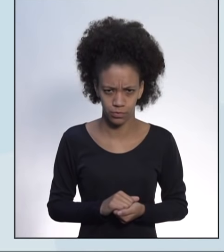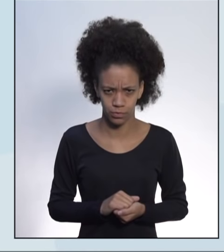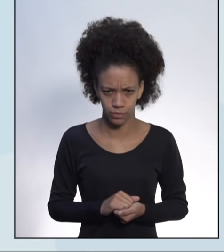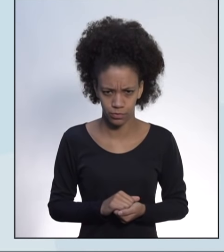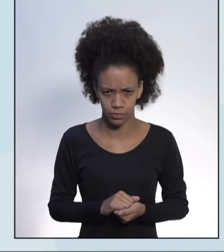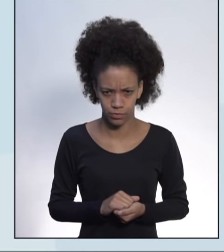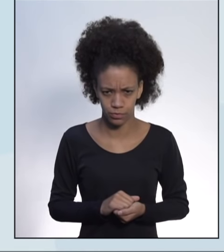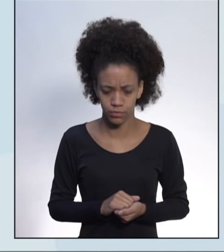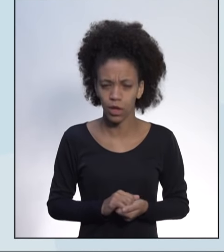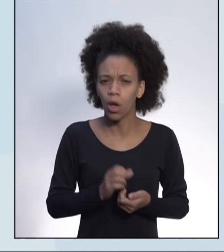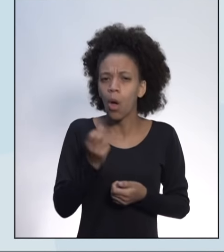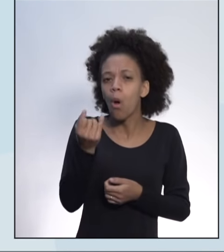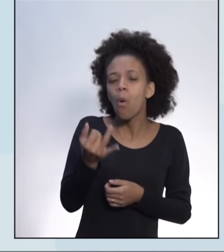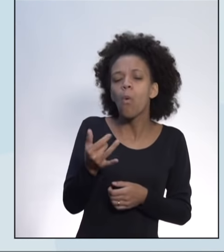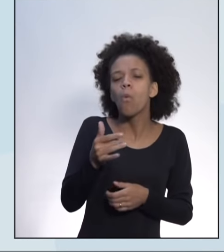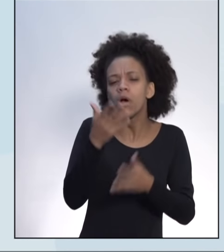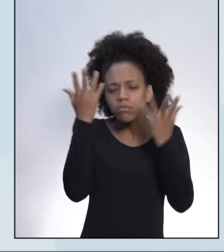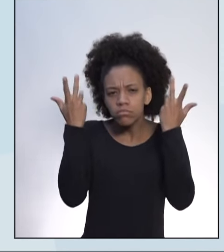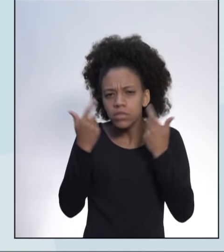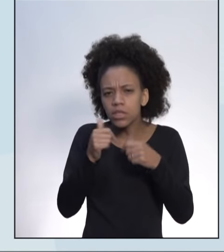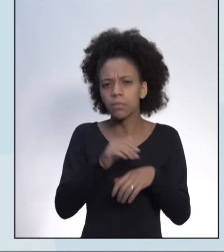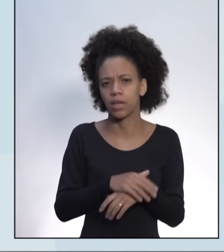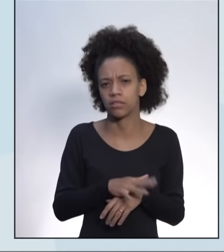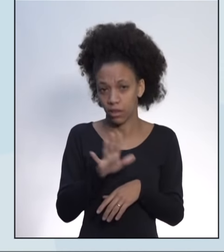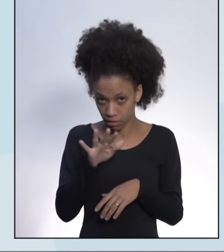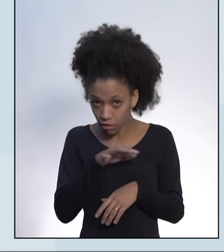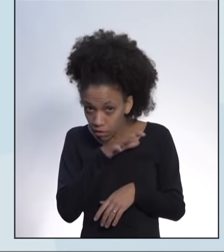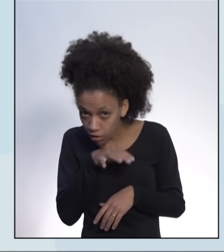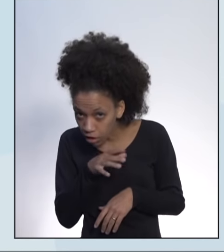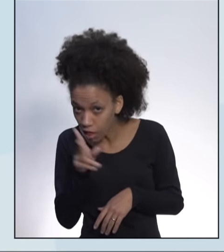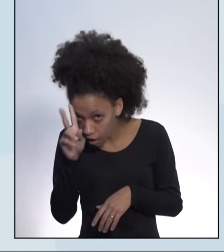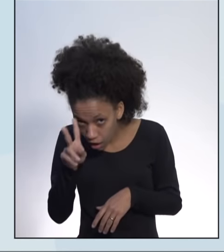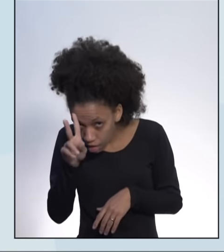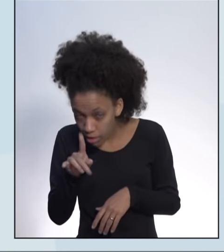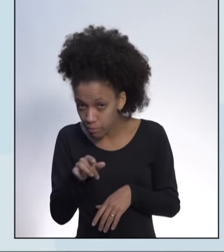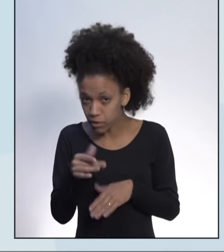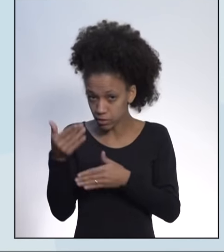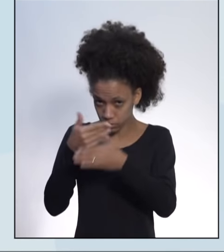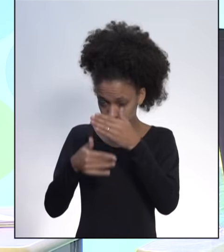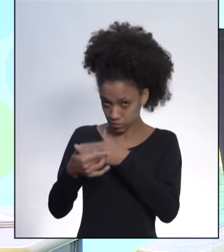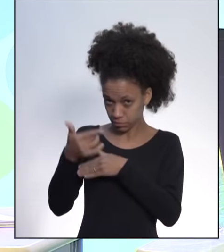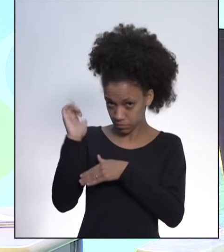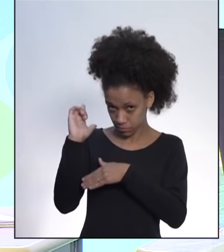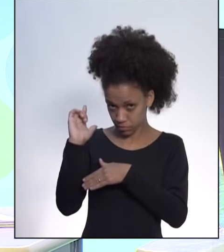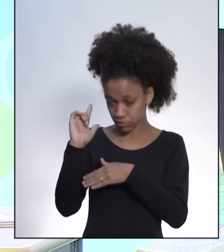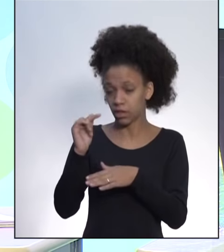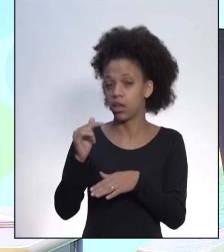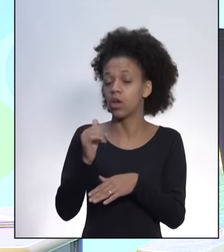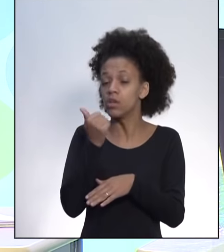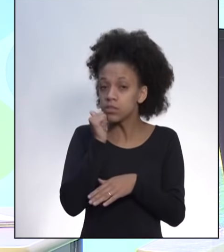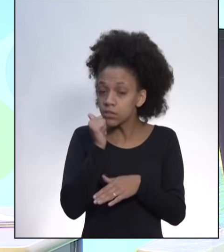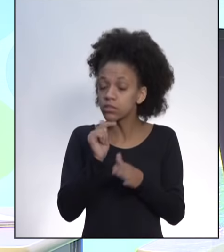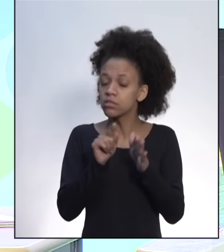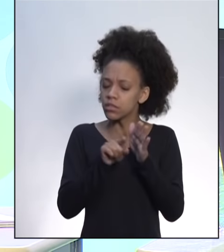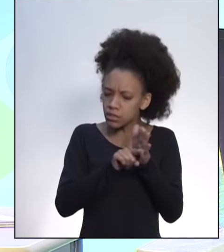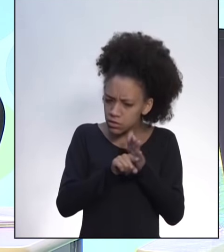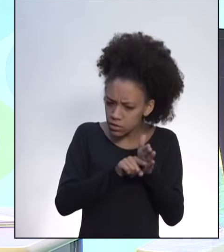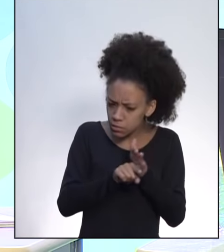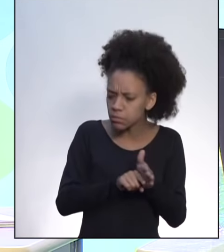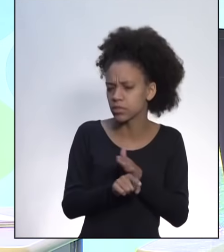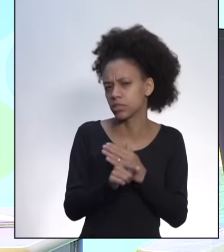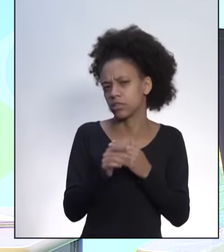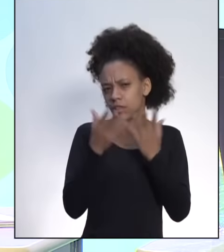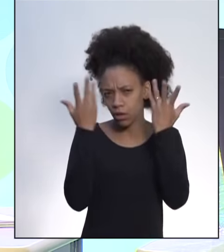places quantos animais o se lembram no slide anterior os cientistas estudam animais então ele quer